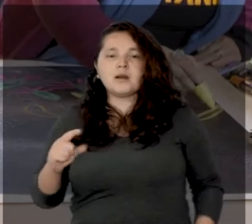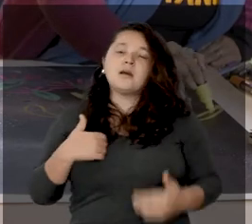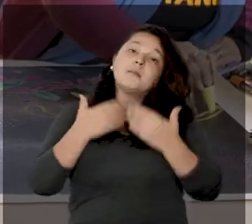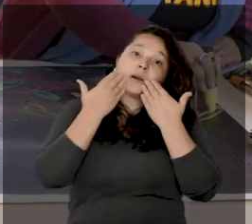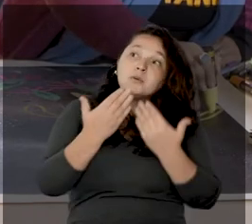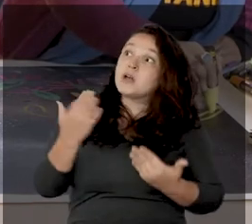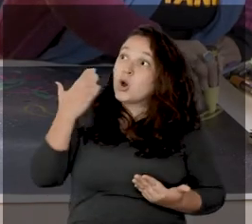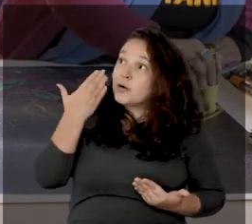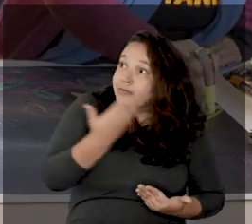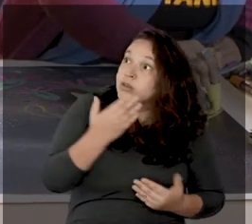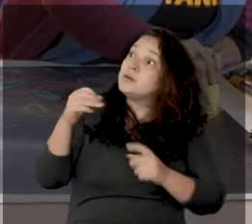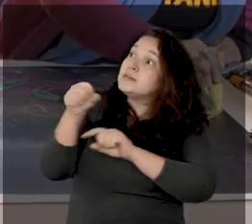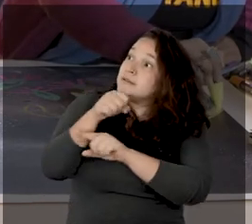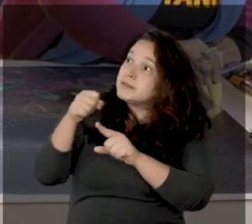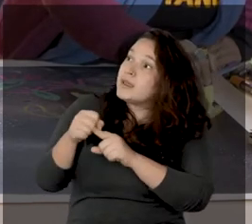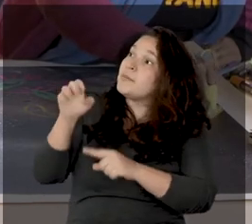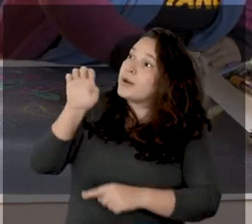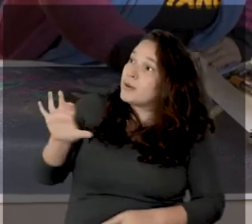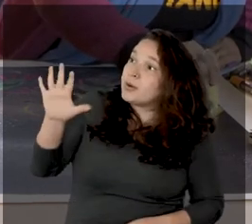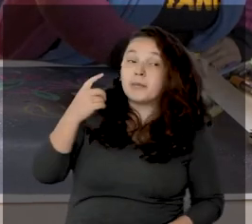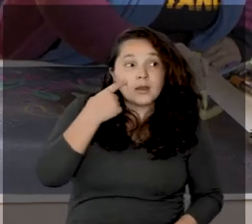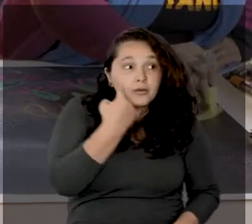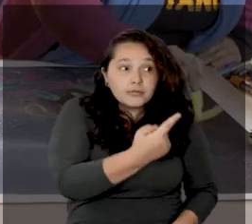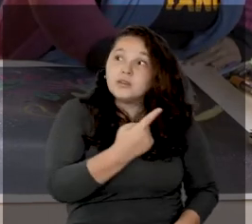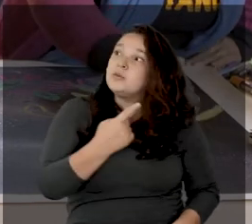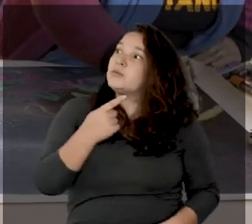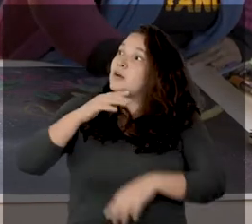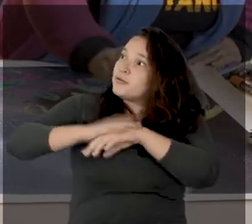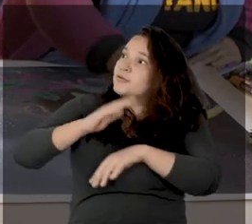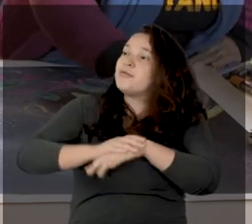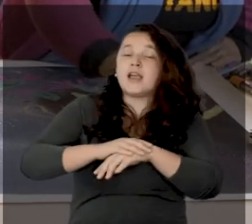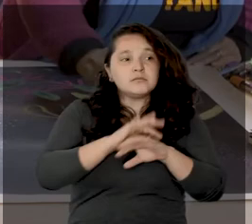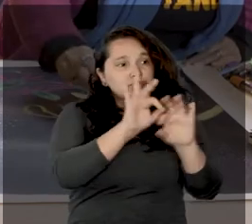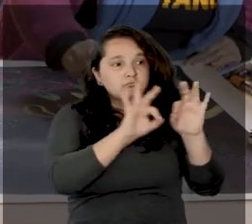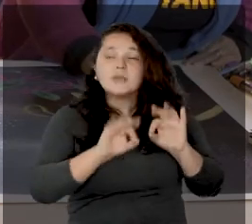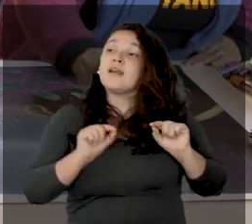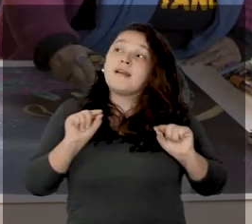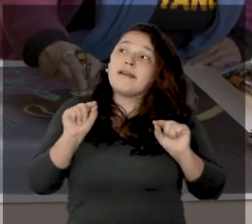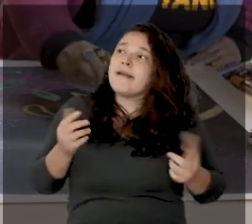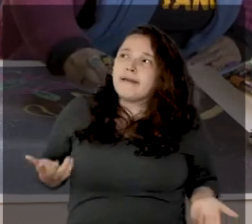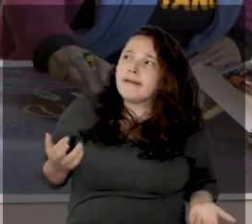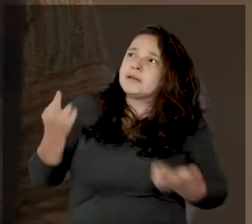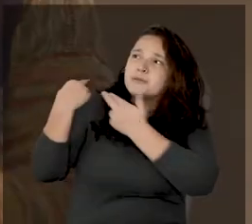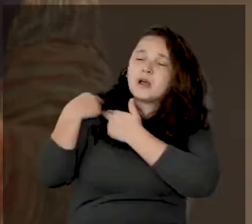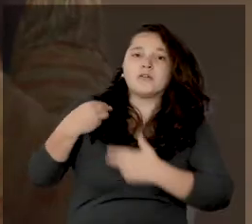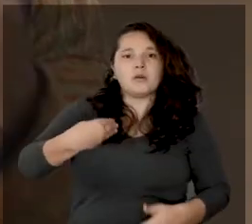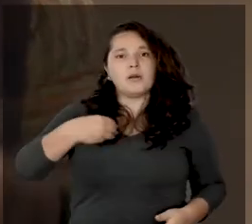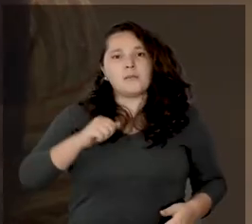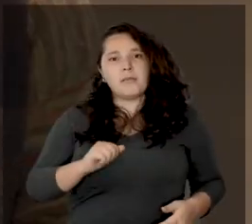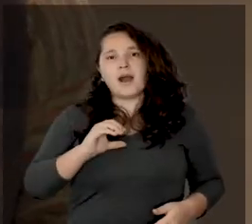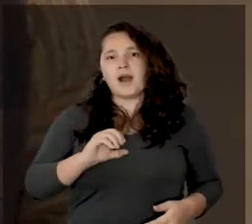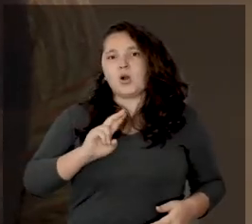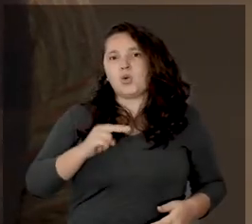porque o Marco Naimã foi lá, meteu a sua mão, ele fez a sua prática, ele fez lá o seu trabalho e gerou aquele produto ali, aquela